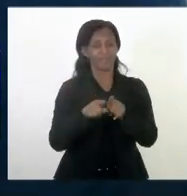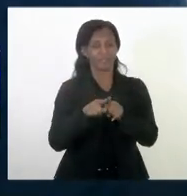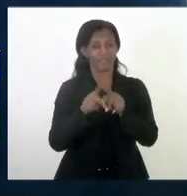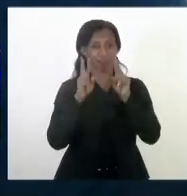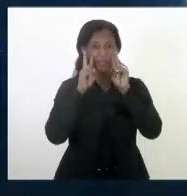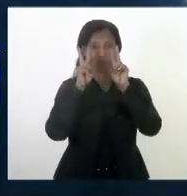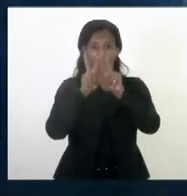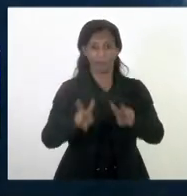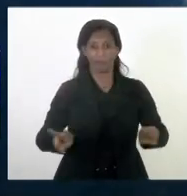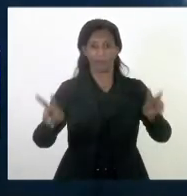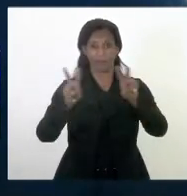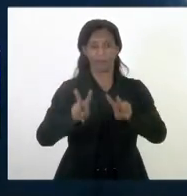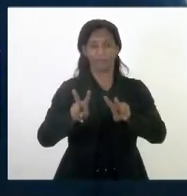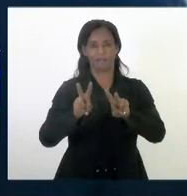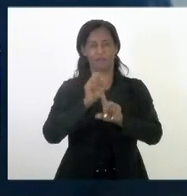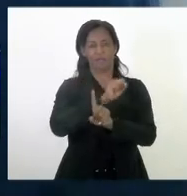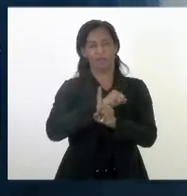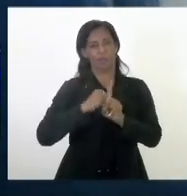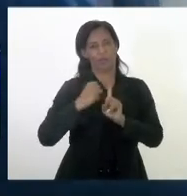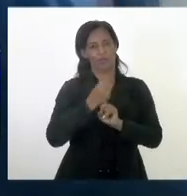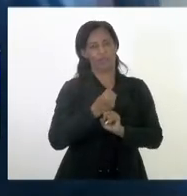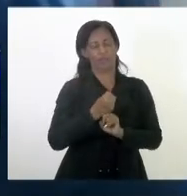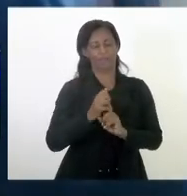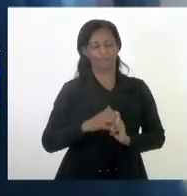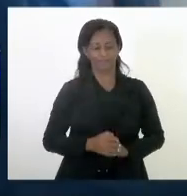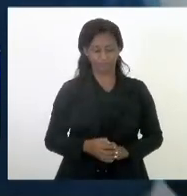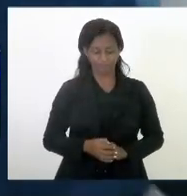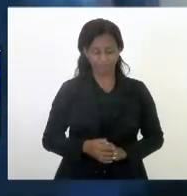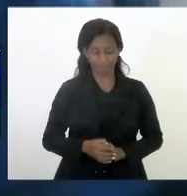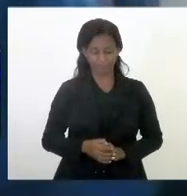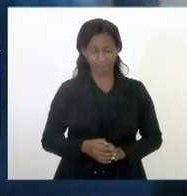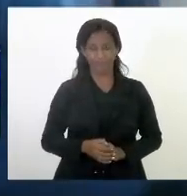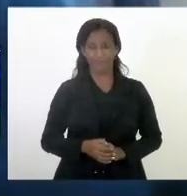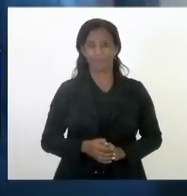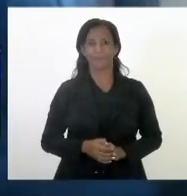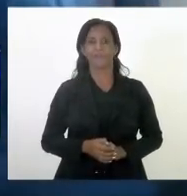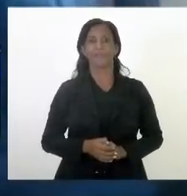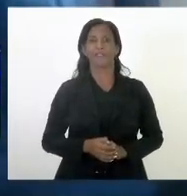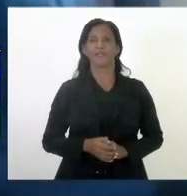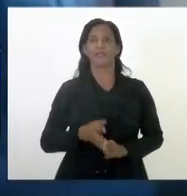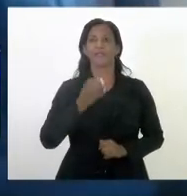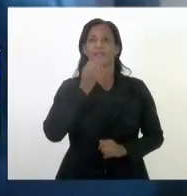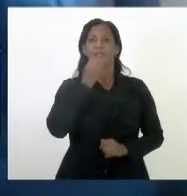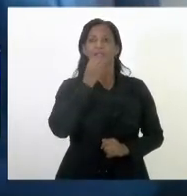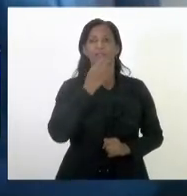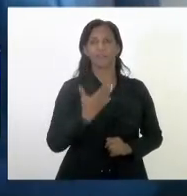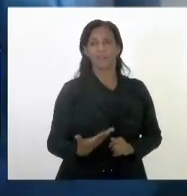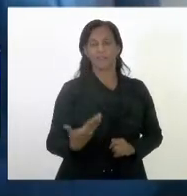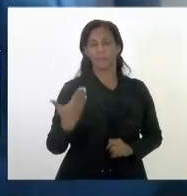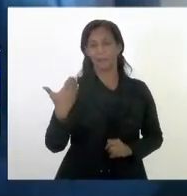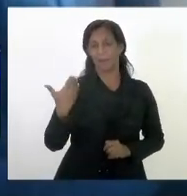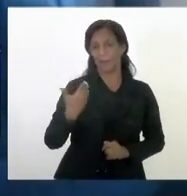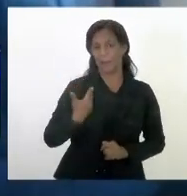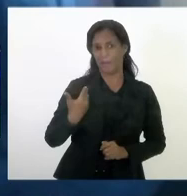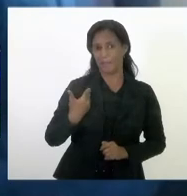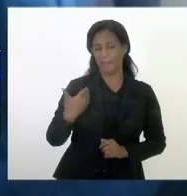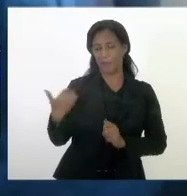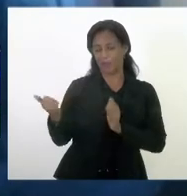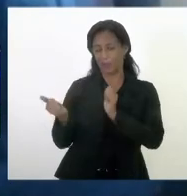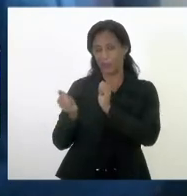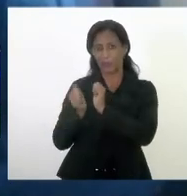visão social. Bem, queria saudar o meu amigo e companheiro